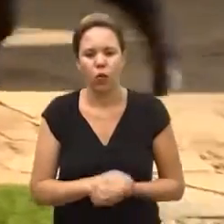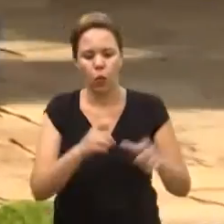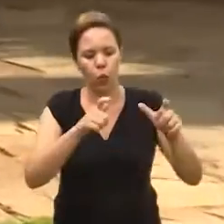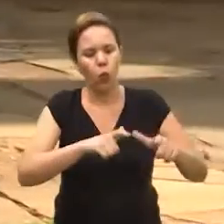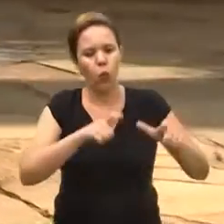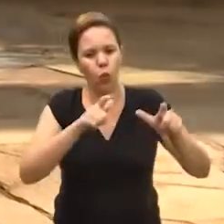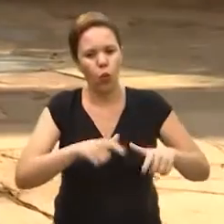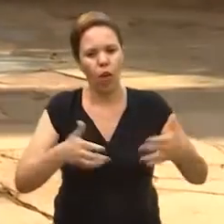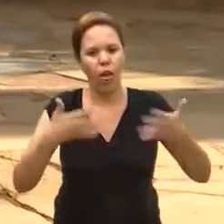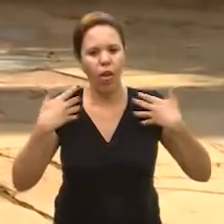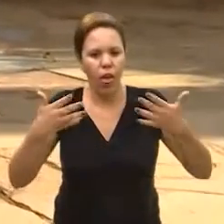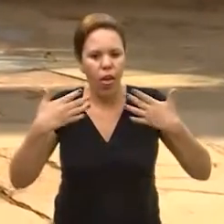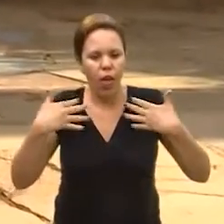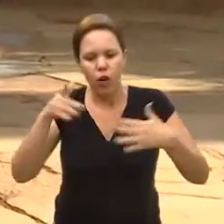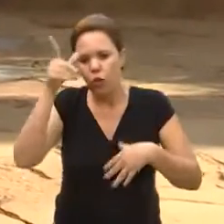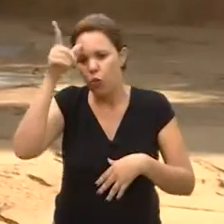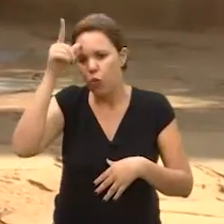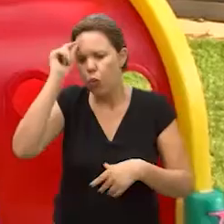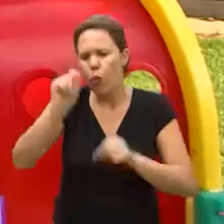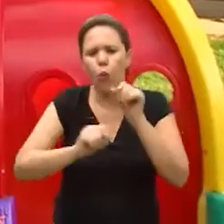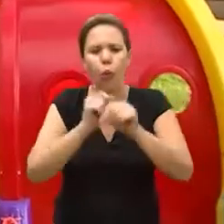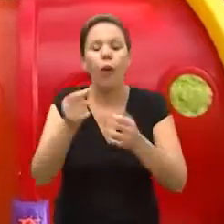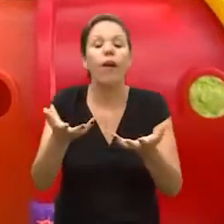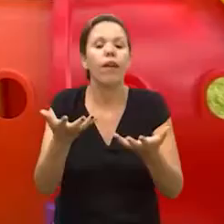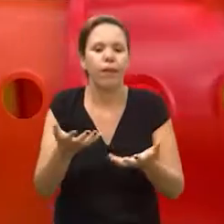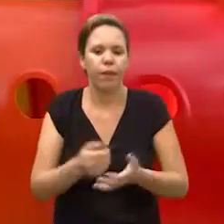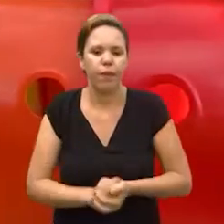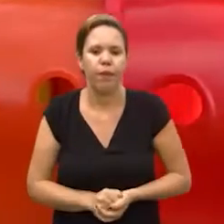Sombra e água fresca. Quer mais o quê?